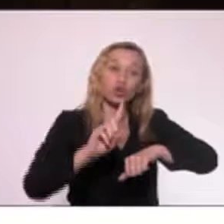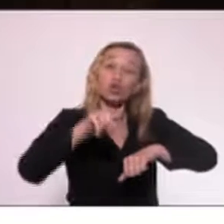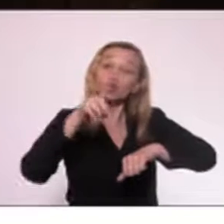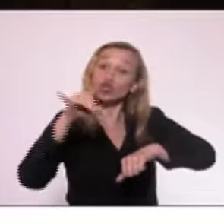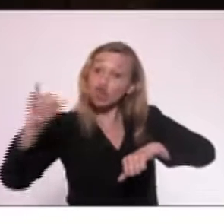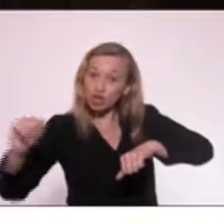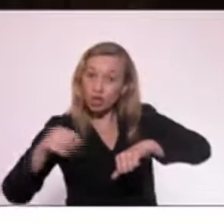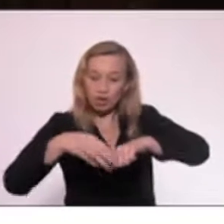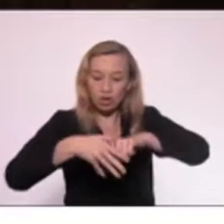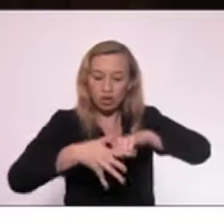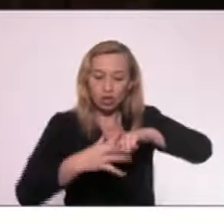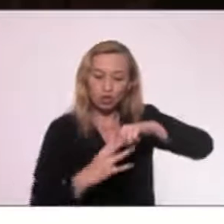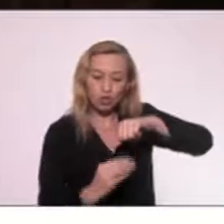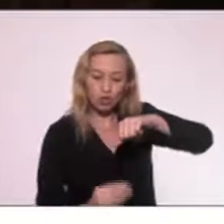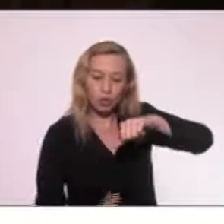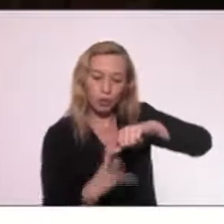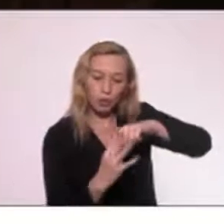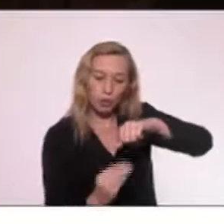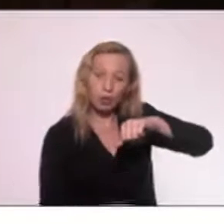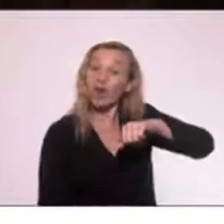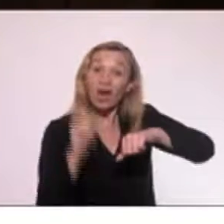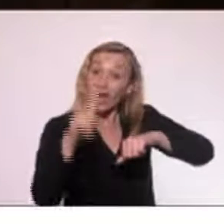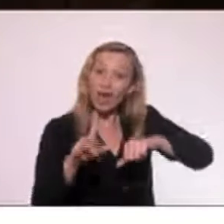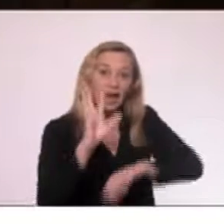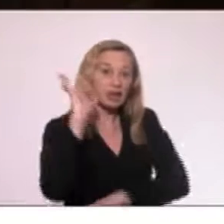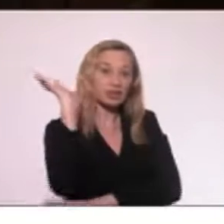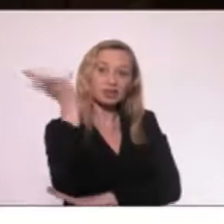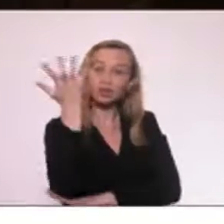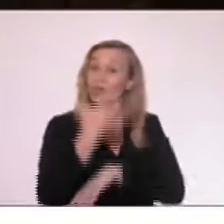escorrega. Isto é da natureza.